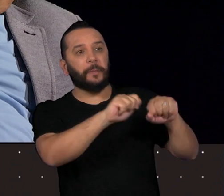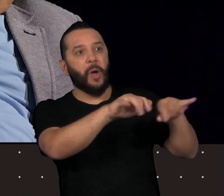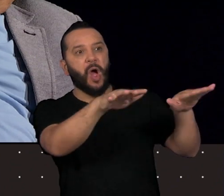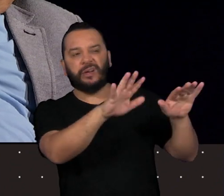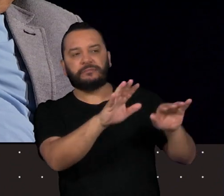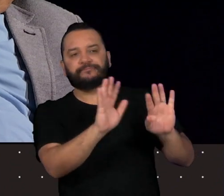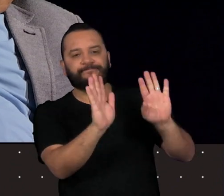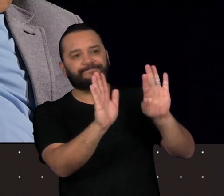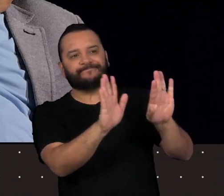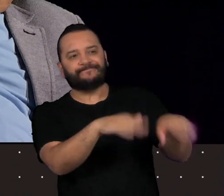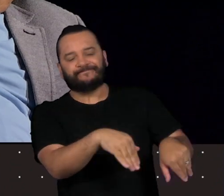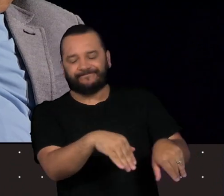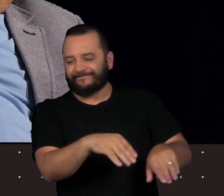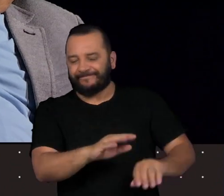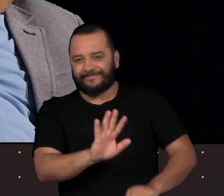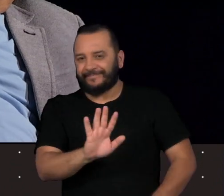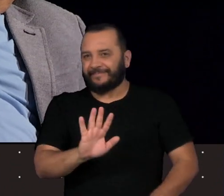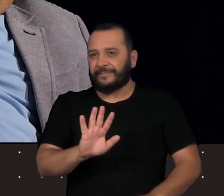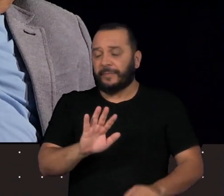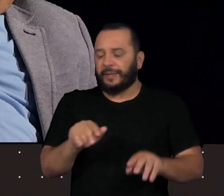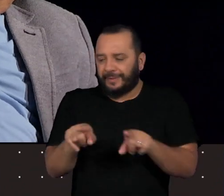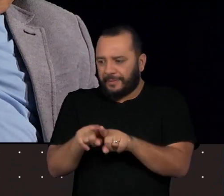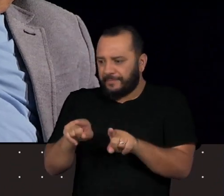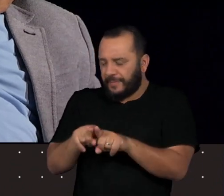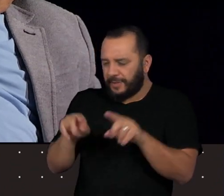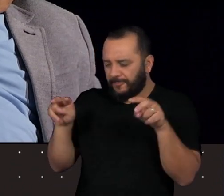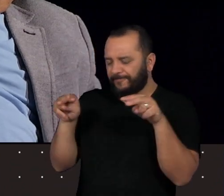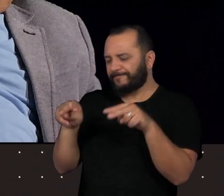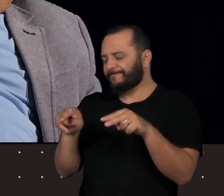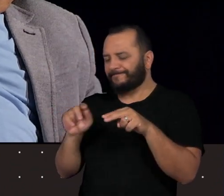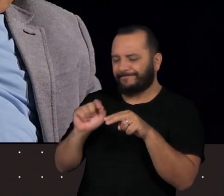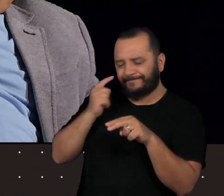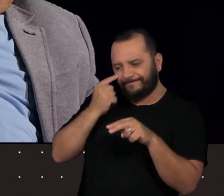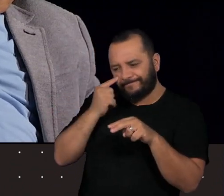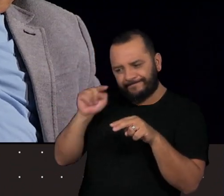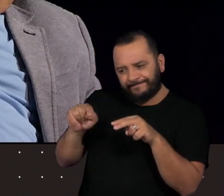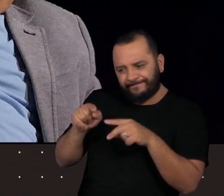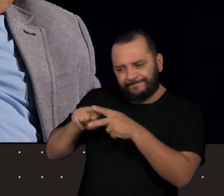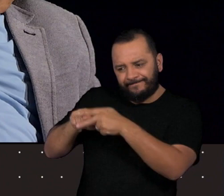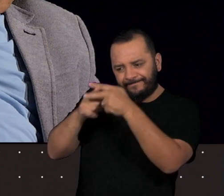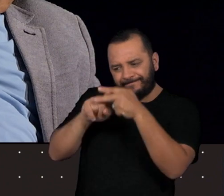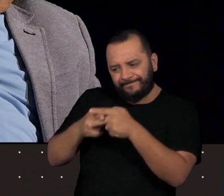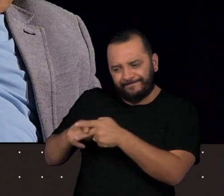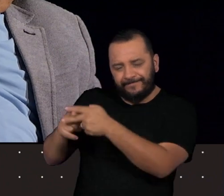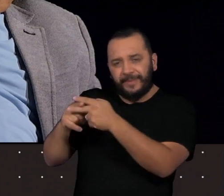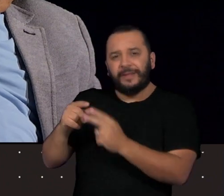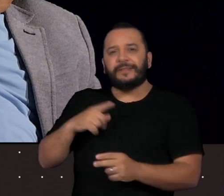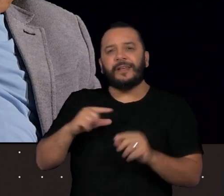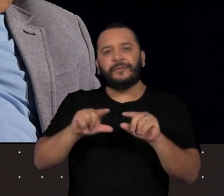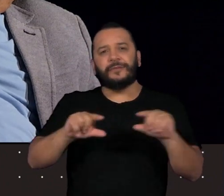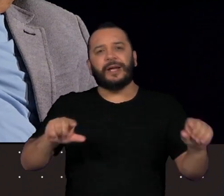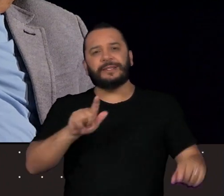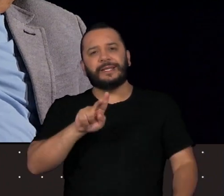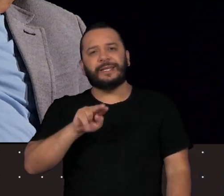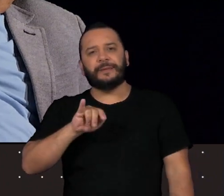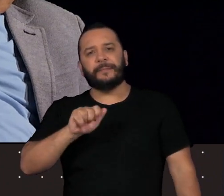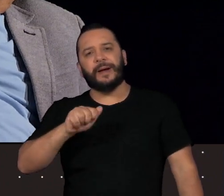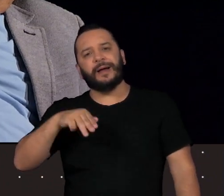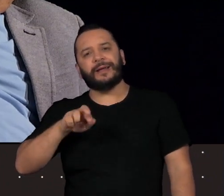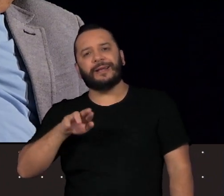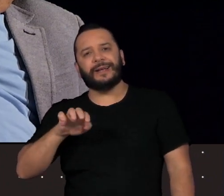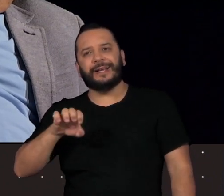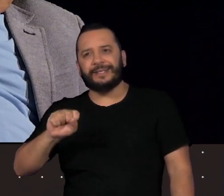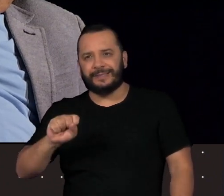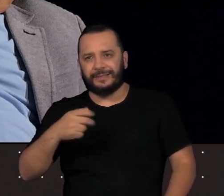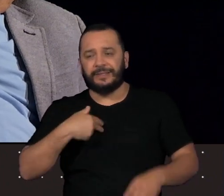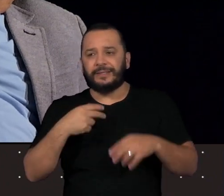coragem de rever os seus próprios valores tem uma frase do Guimarães Rosa que eu que eu gosto muito que ele diz assim há de haver